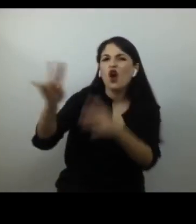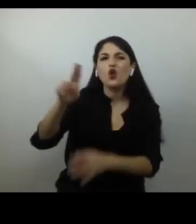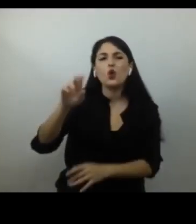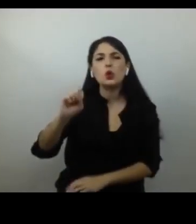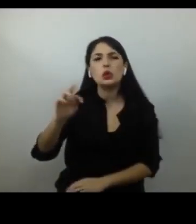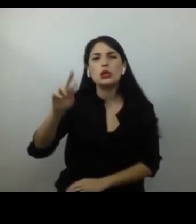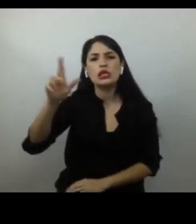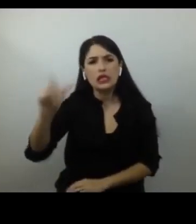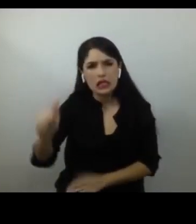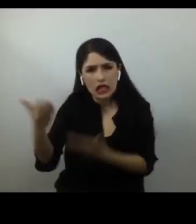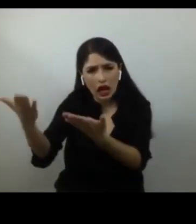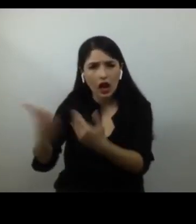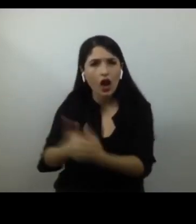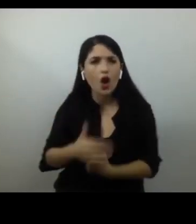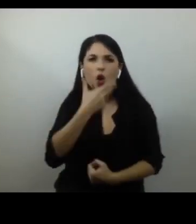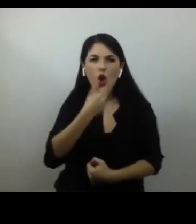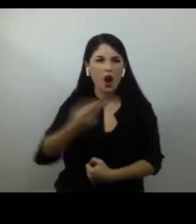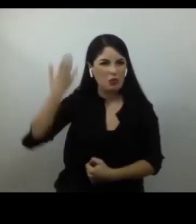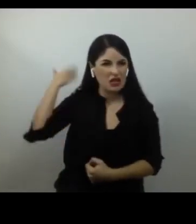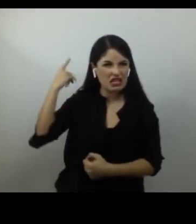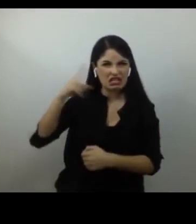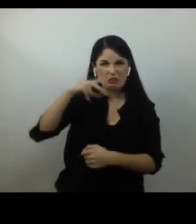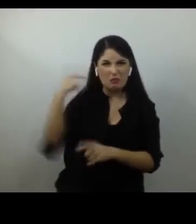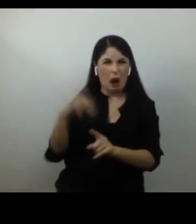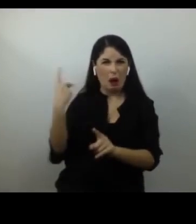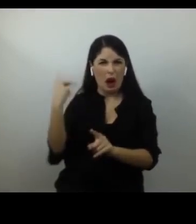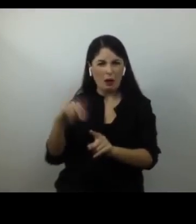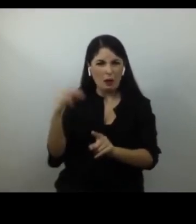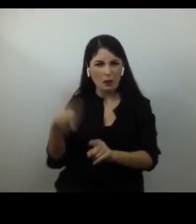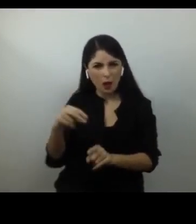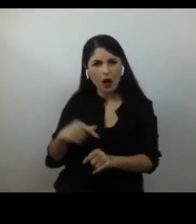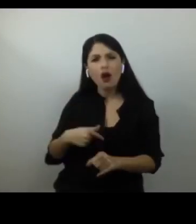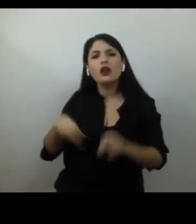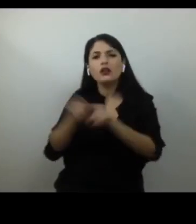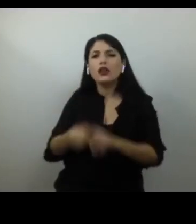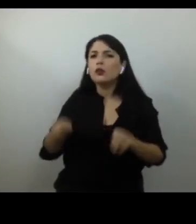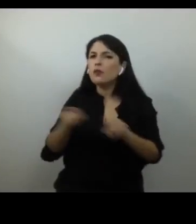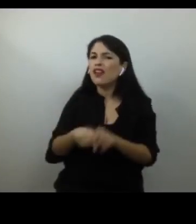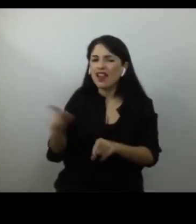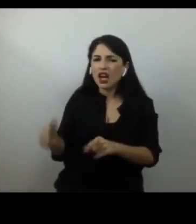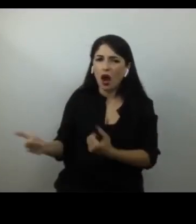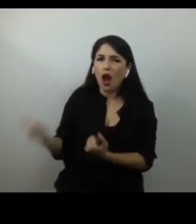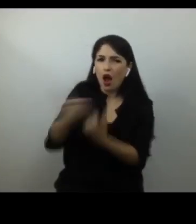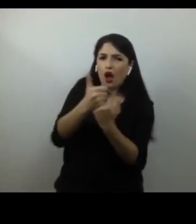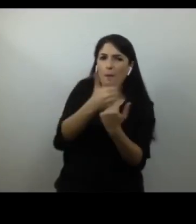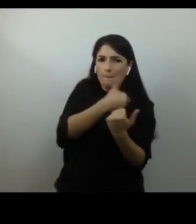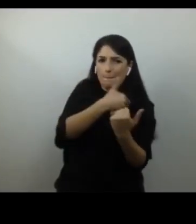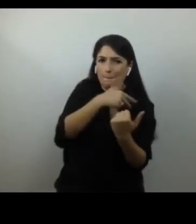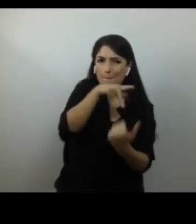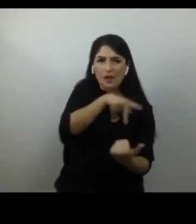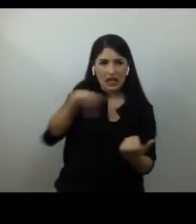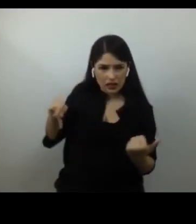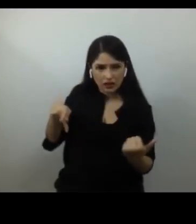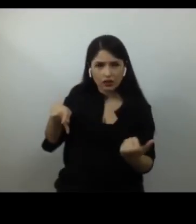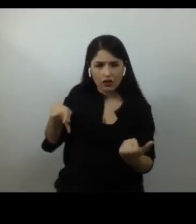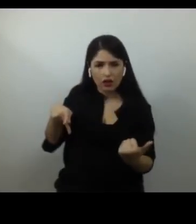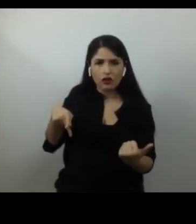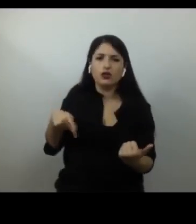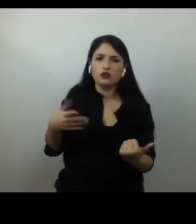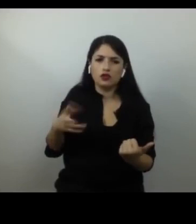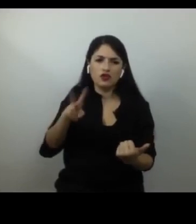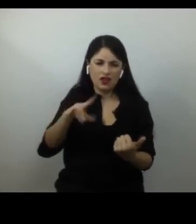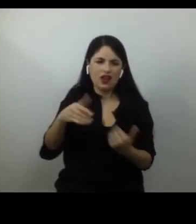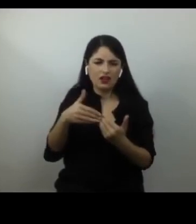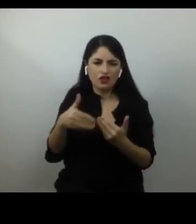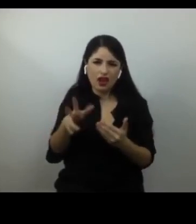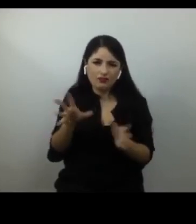absolutamente coerente com esse seu pensamento autoritário. E desde que assumiu a presidência da República, e aí eu já vou encerrar para a